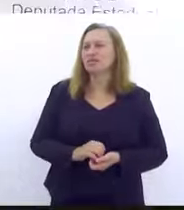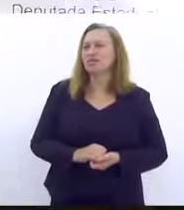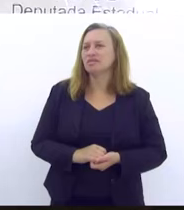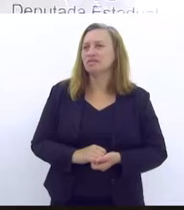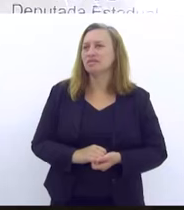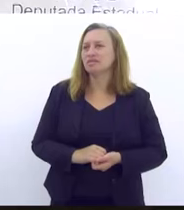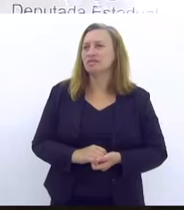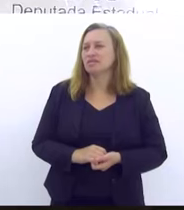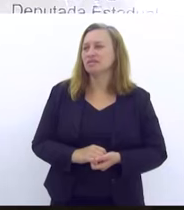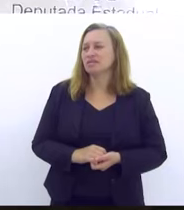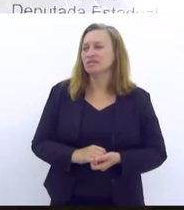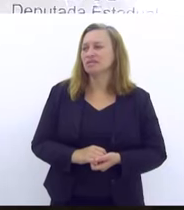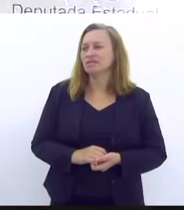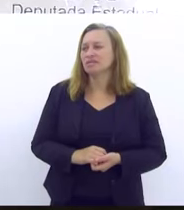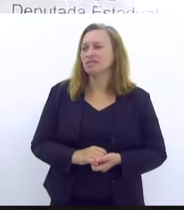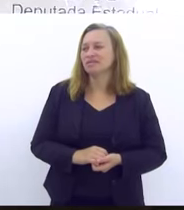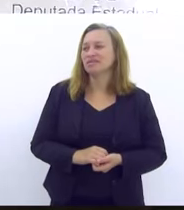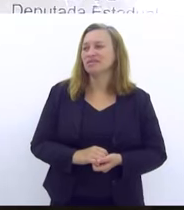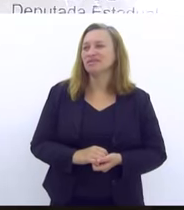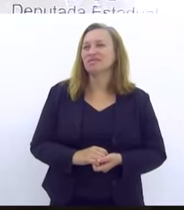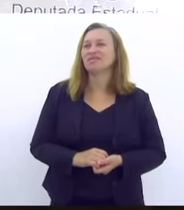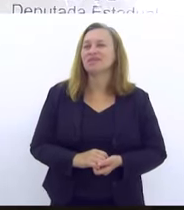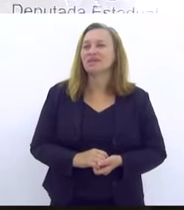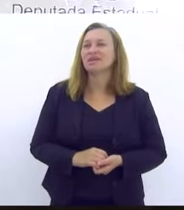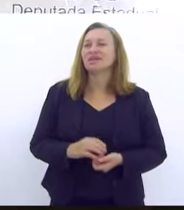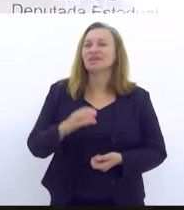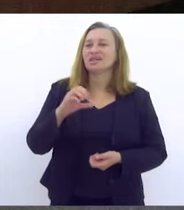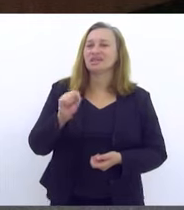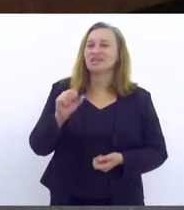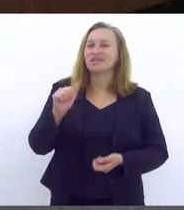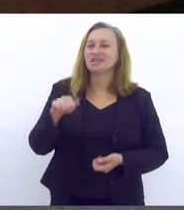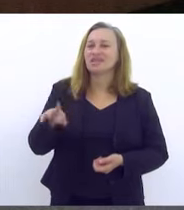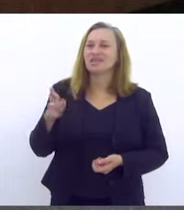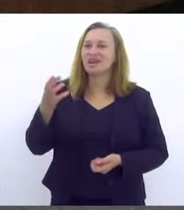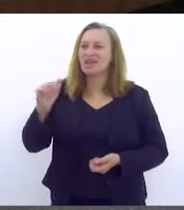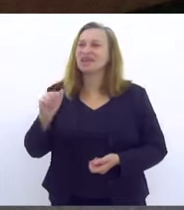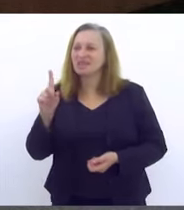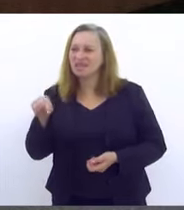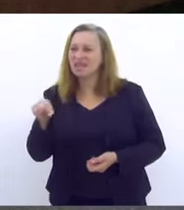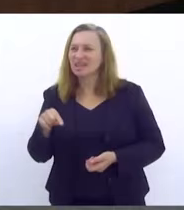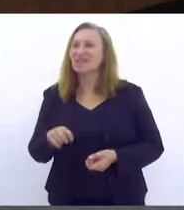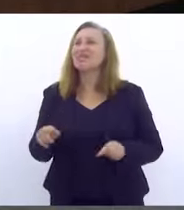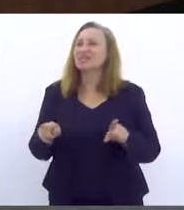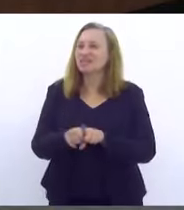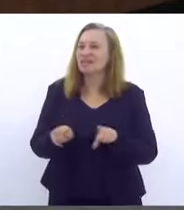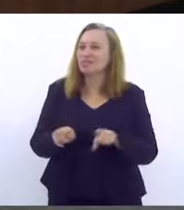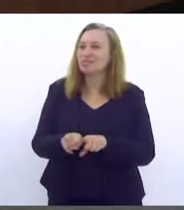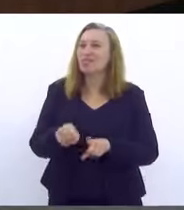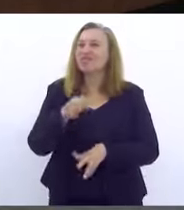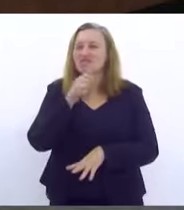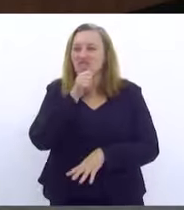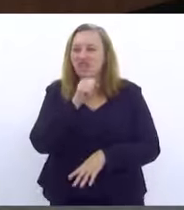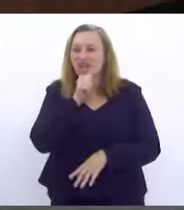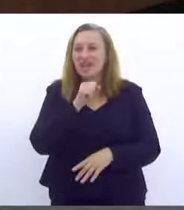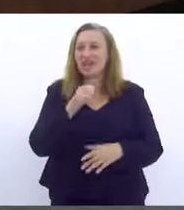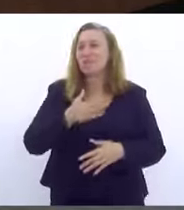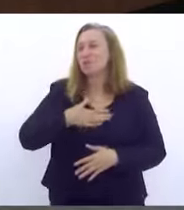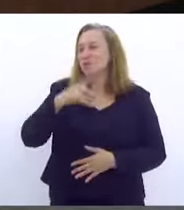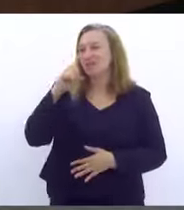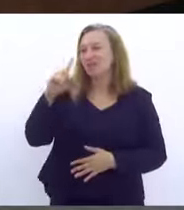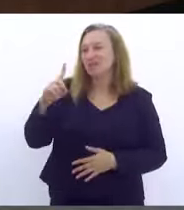Eu esqueci o nome, aqui não está, dona Sandra. É dona Sandra, né? É dona Sandra também, antiga, meu